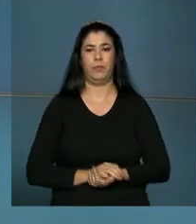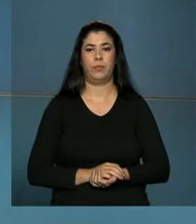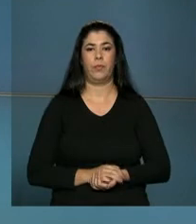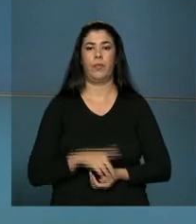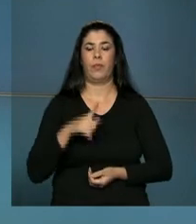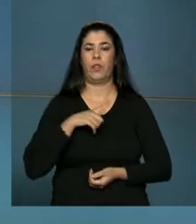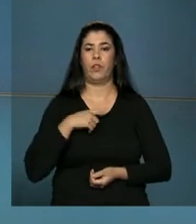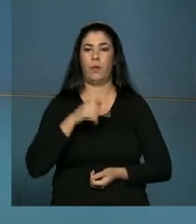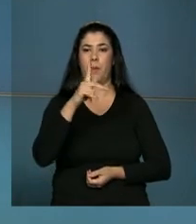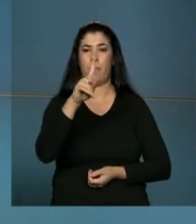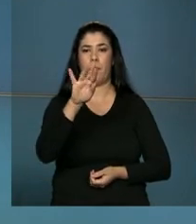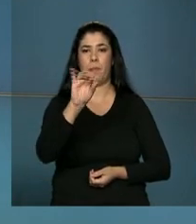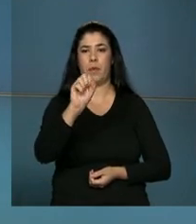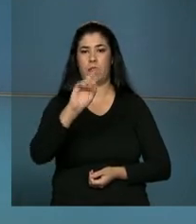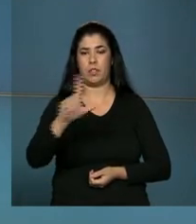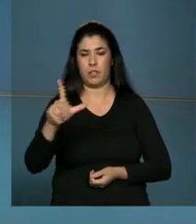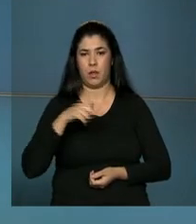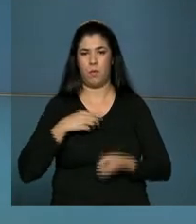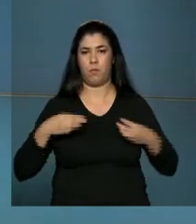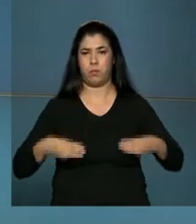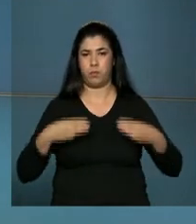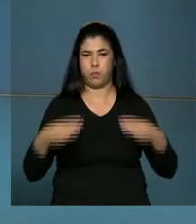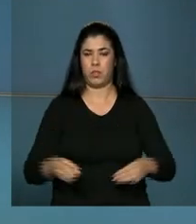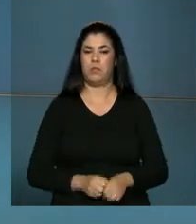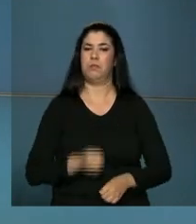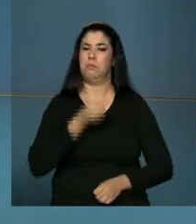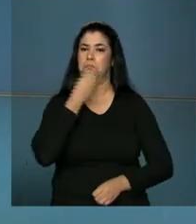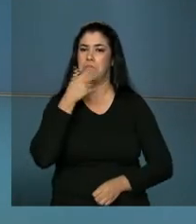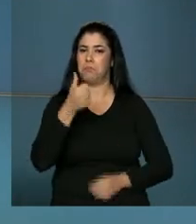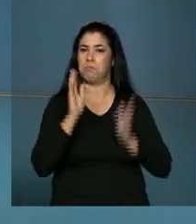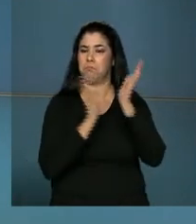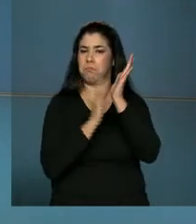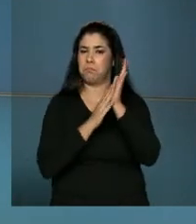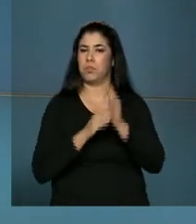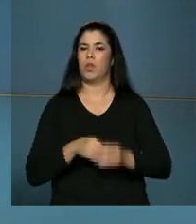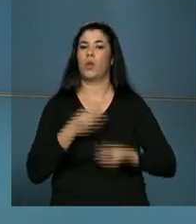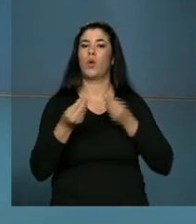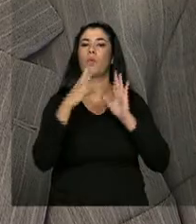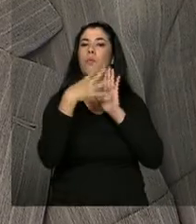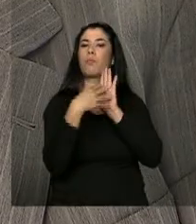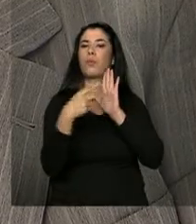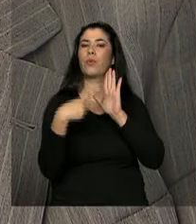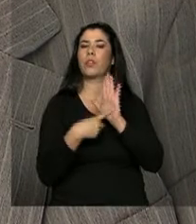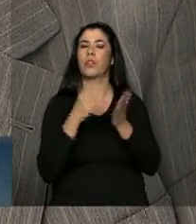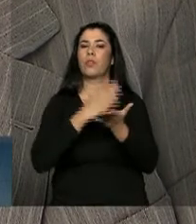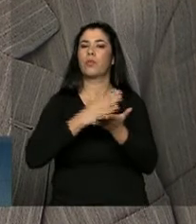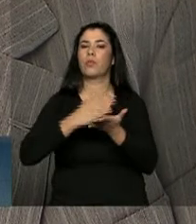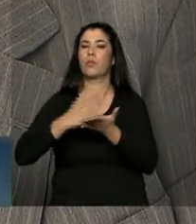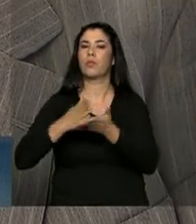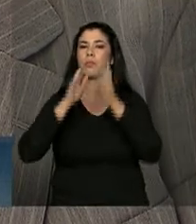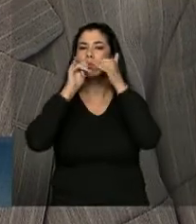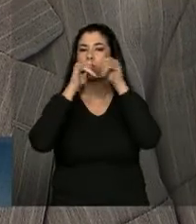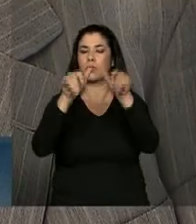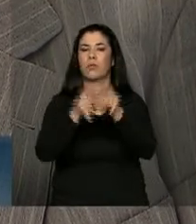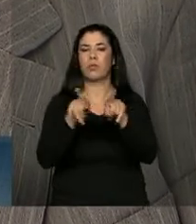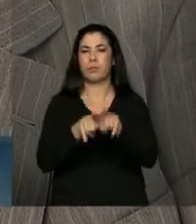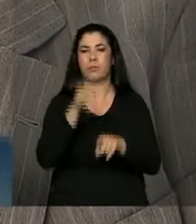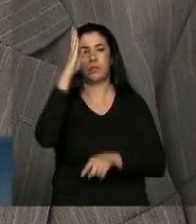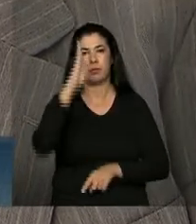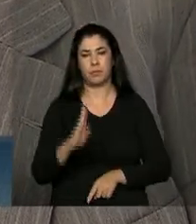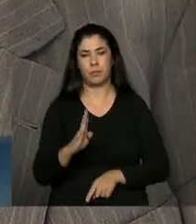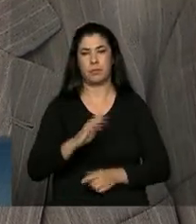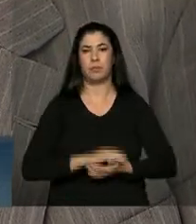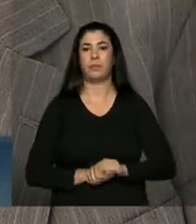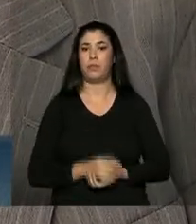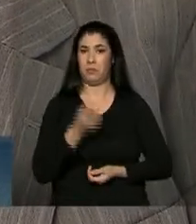pré-sal o ministro Eduardo Braga elogio o modelo de partilha estabelecido pelo Brasil o critério modelo de partilha